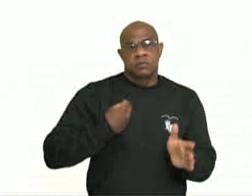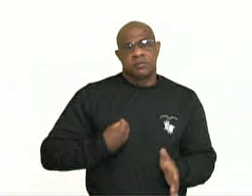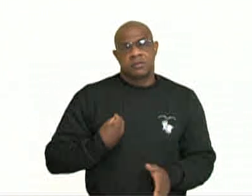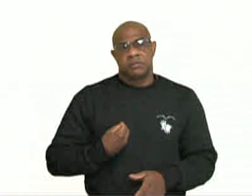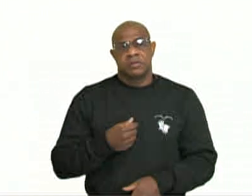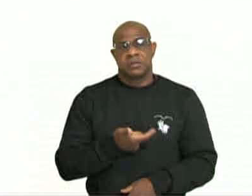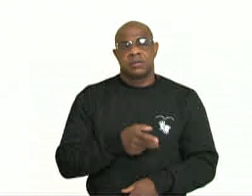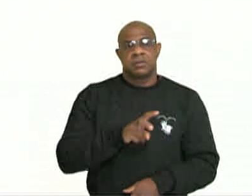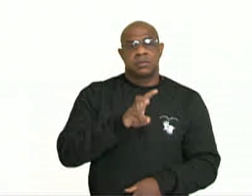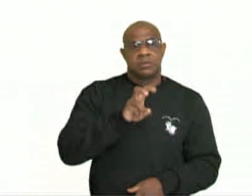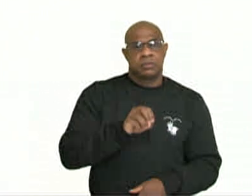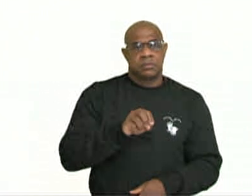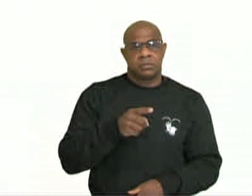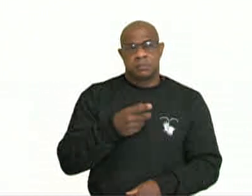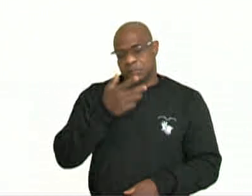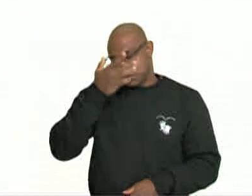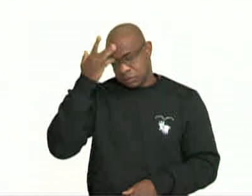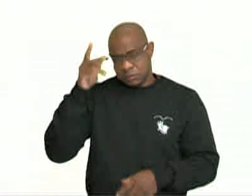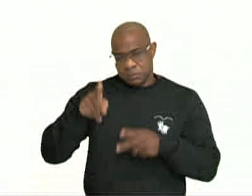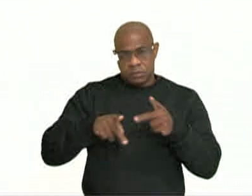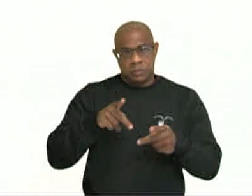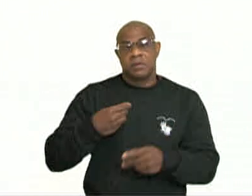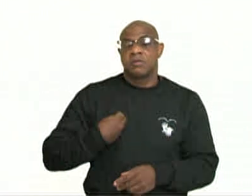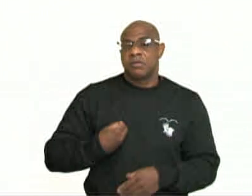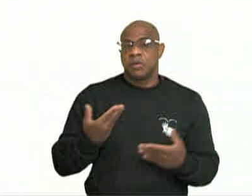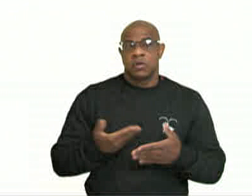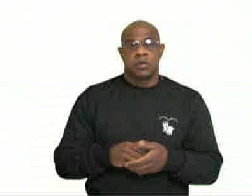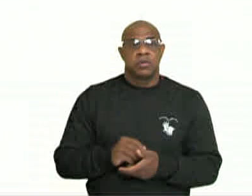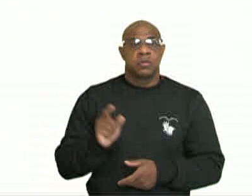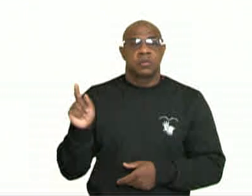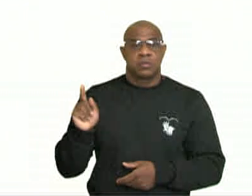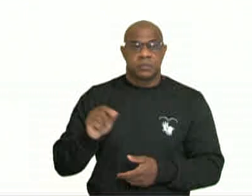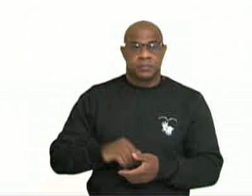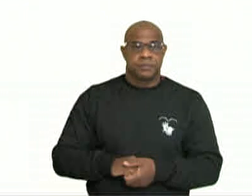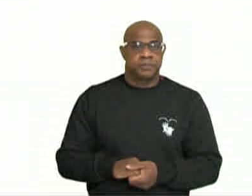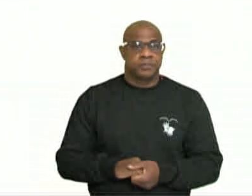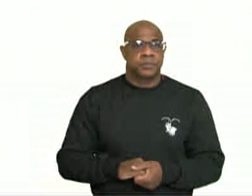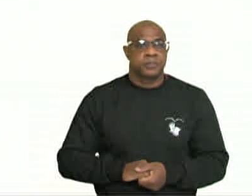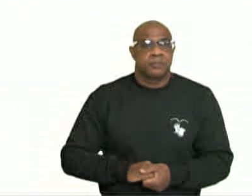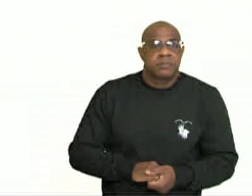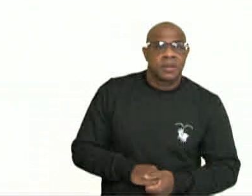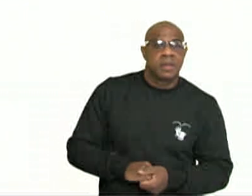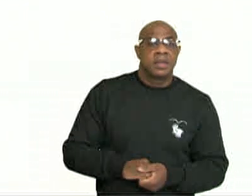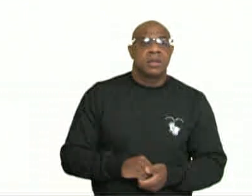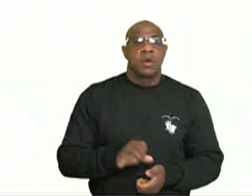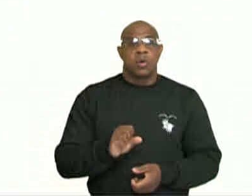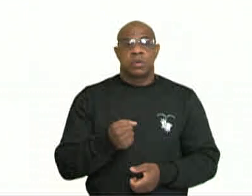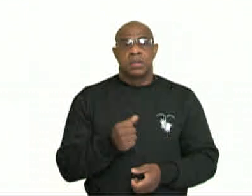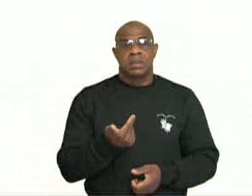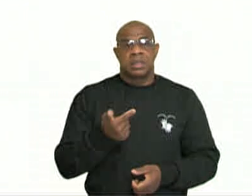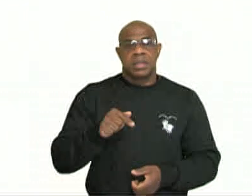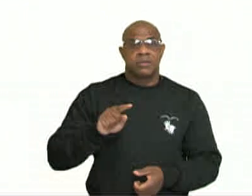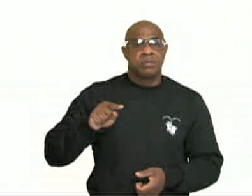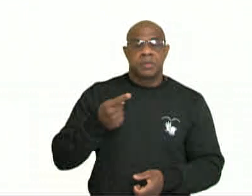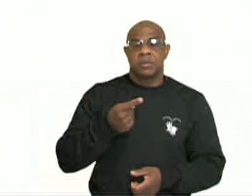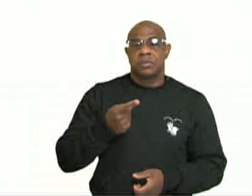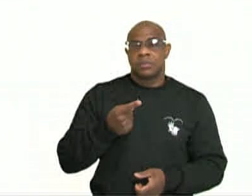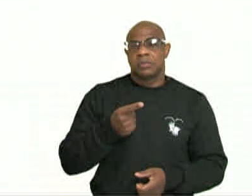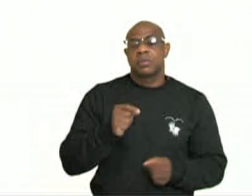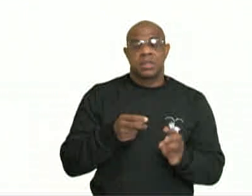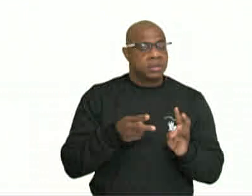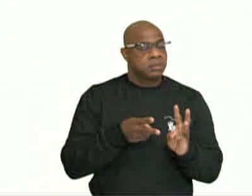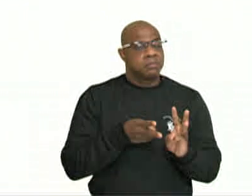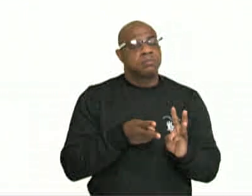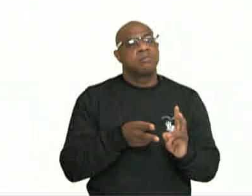hoje 817 mil indígenas, agrupados em 231 povos. O que aconteceu com eles? Por que